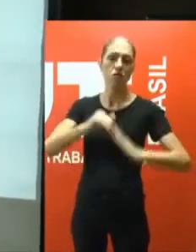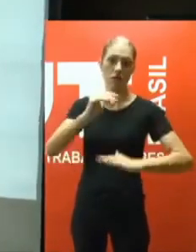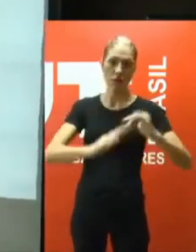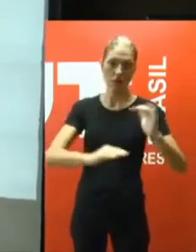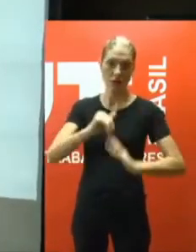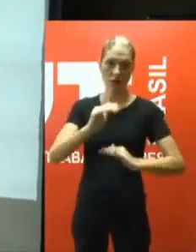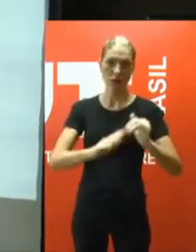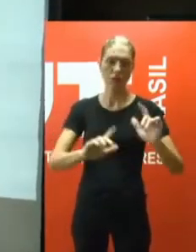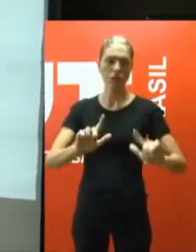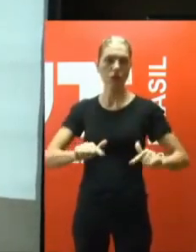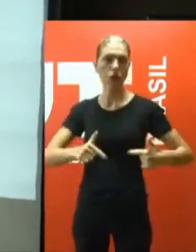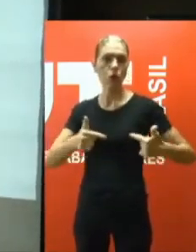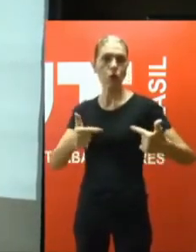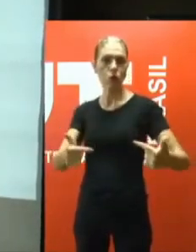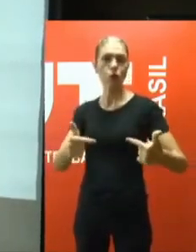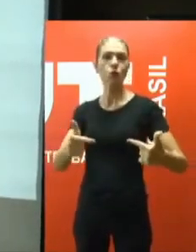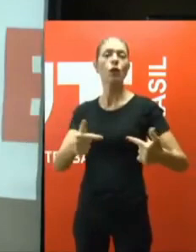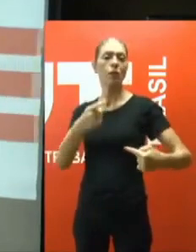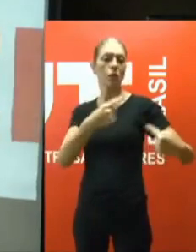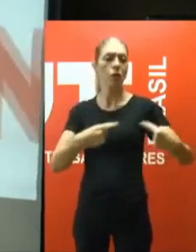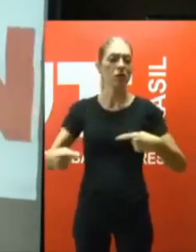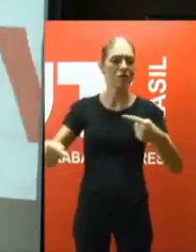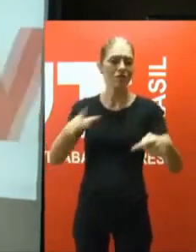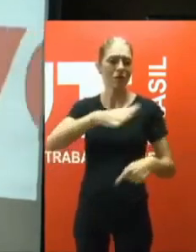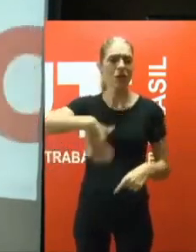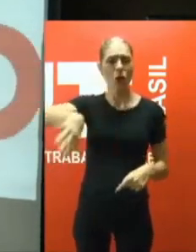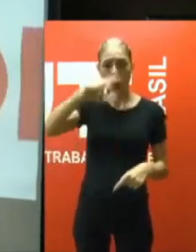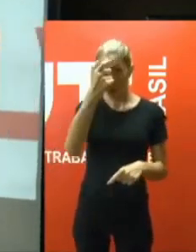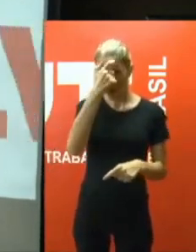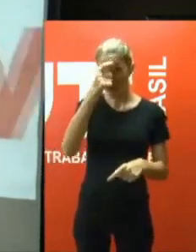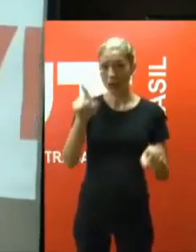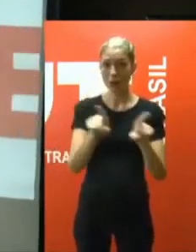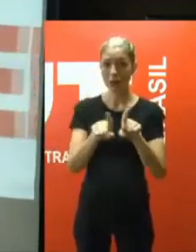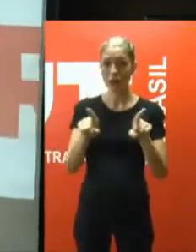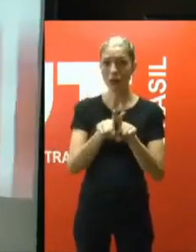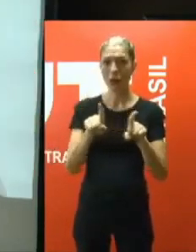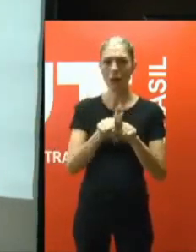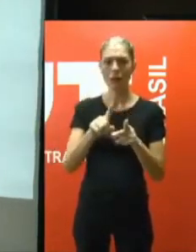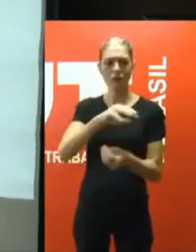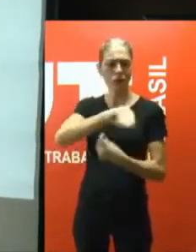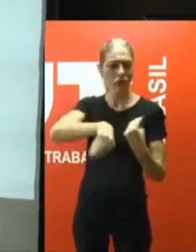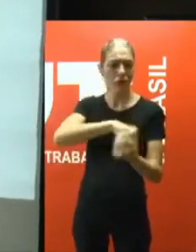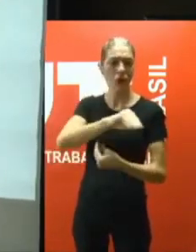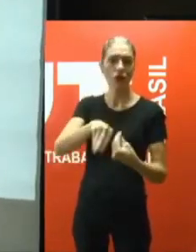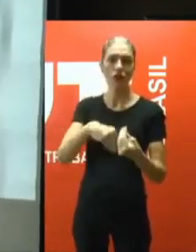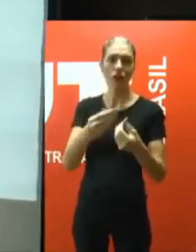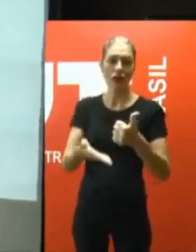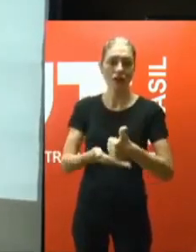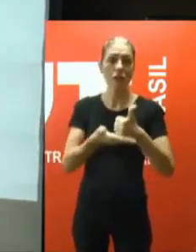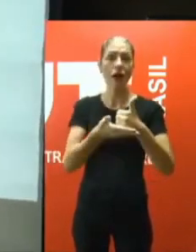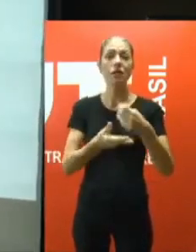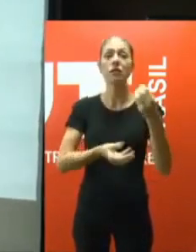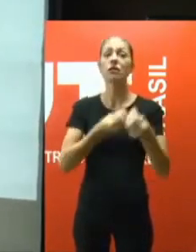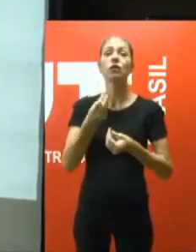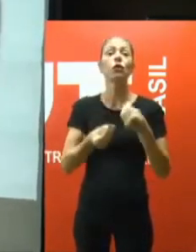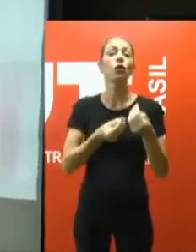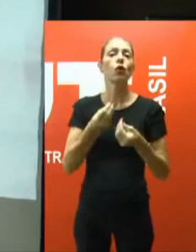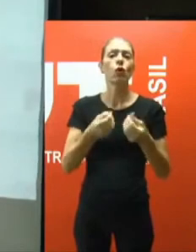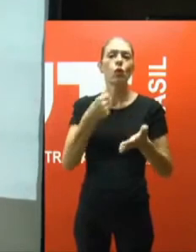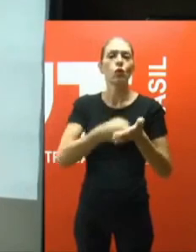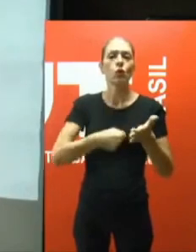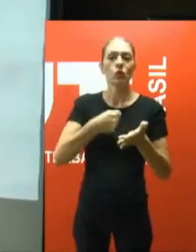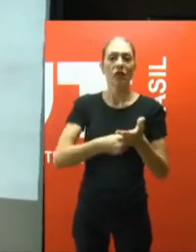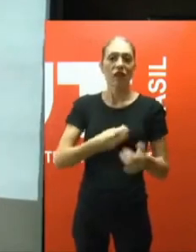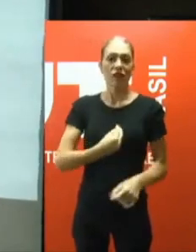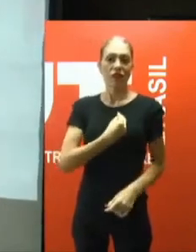para politizar, conscientizar e envolver as bases, fortalecendo a luta pela vida,